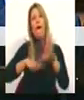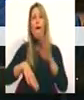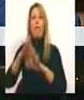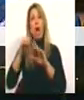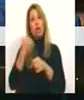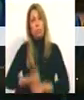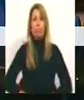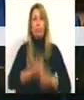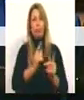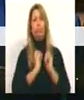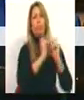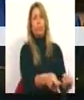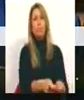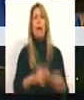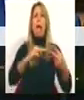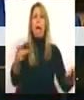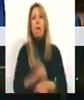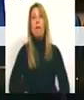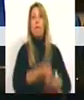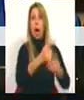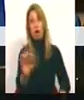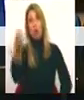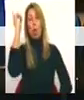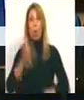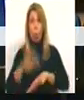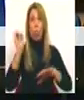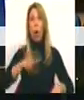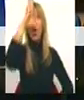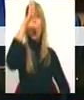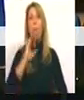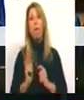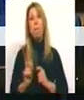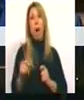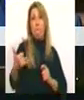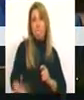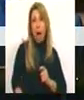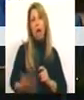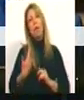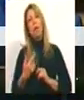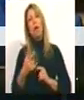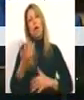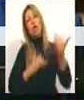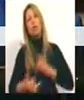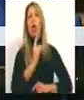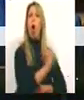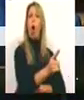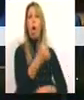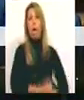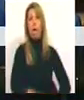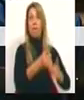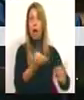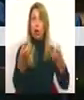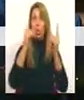câmaras municipais. Ou seja, não é pelo Governo ser o mau pagador que outros têm que substituir. Não, ao Governo tem que caber essa